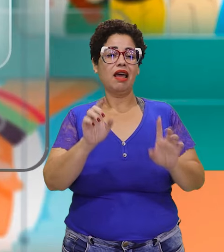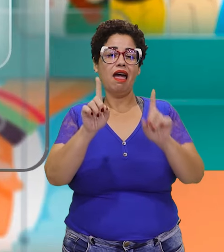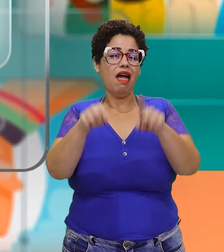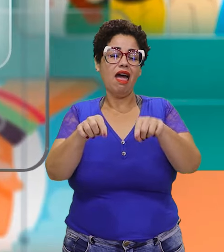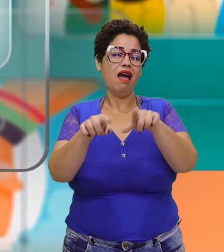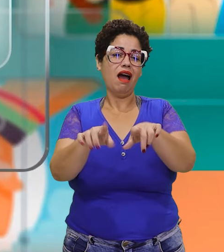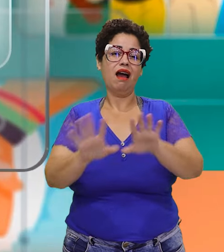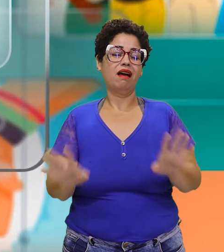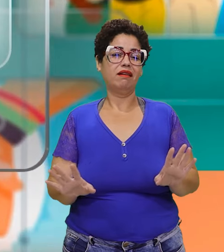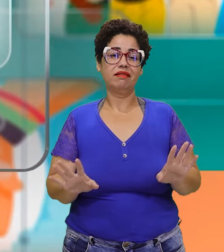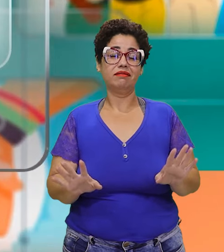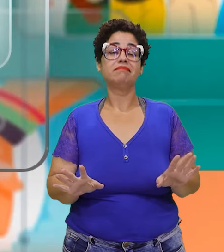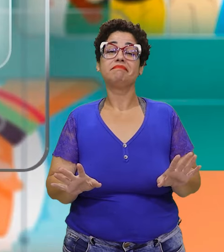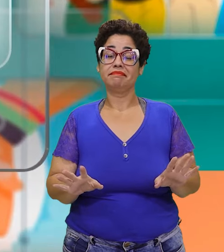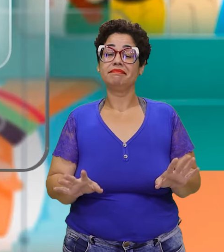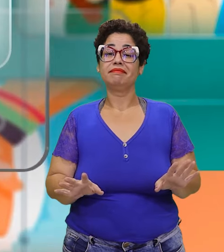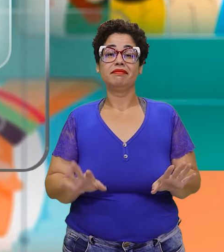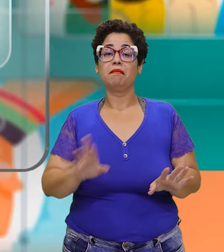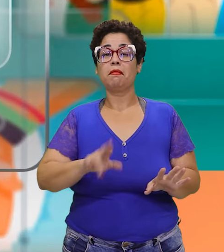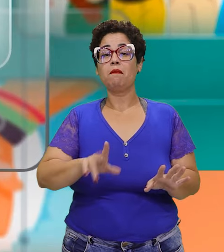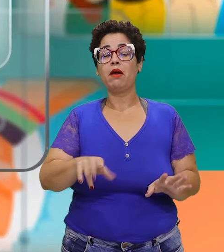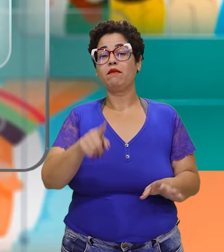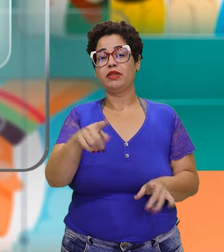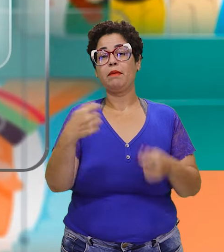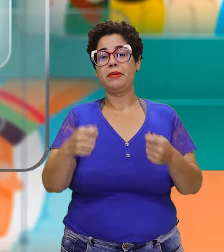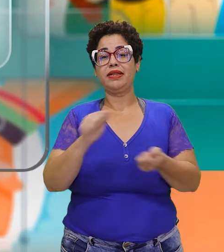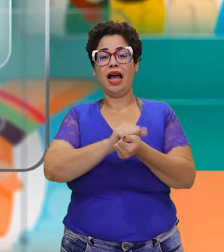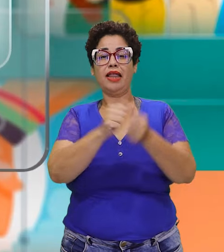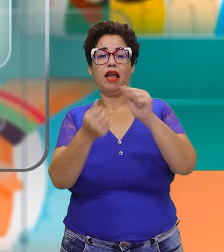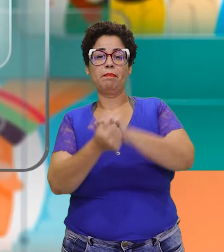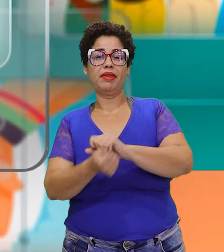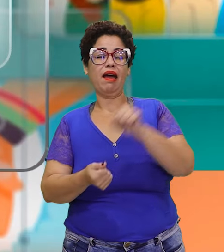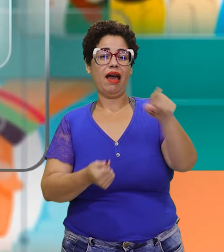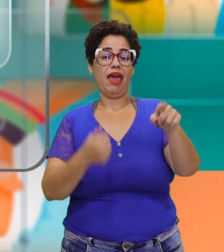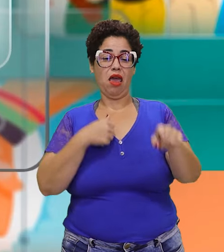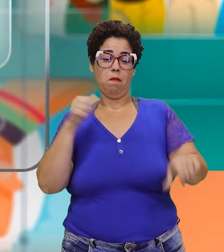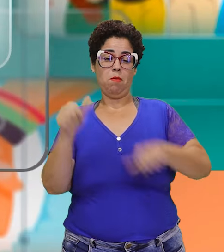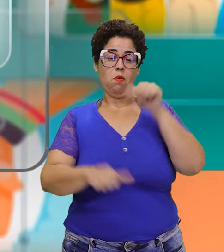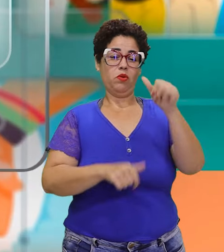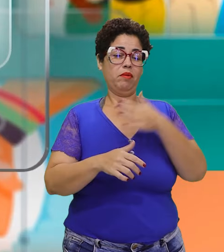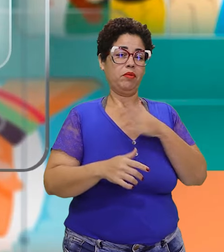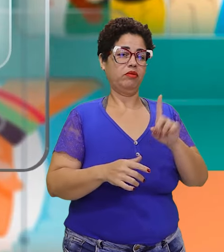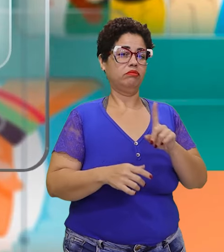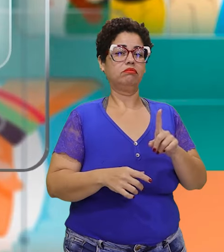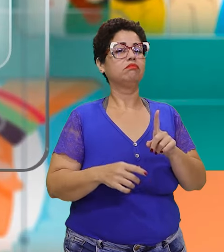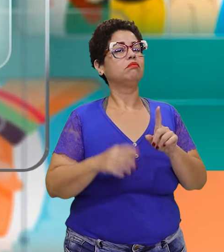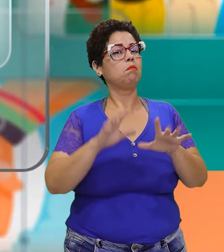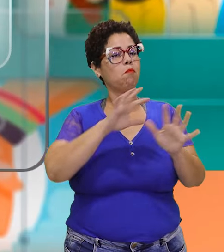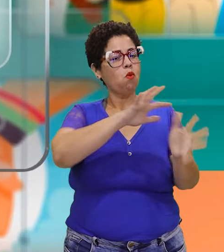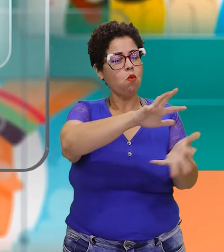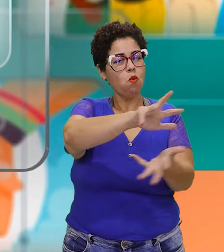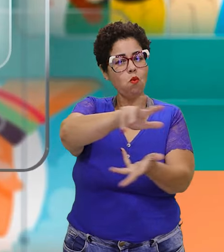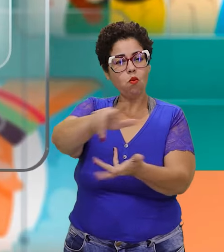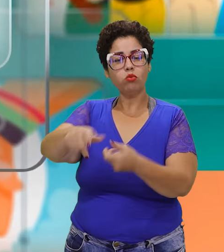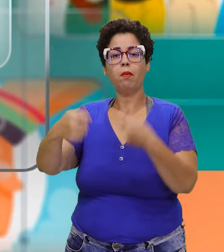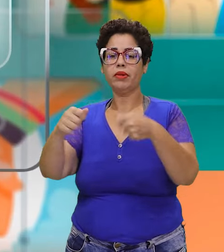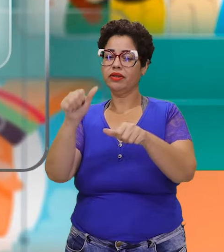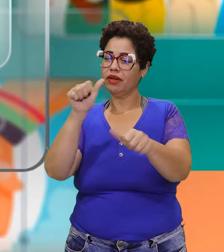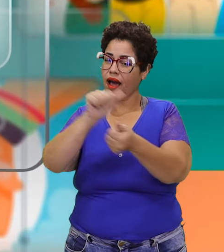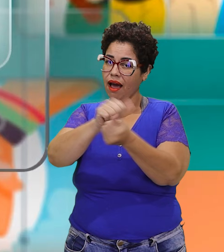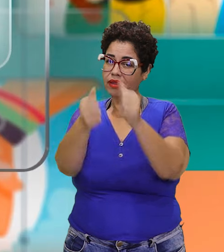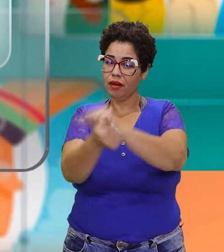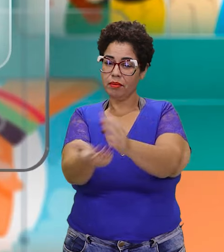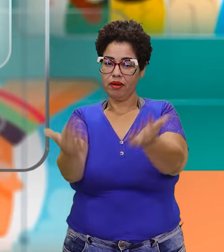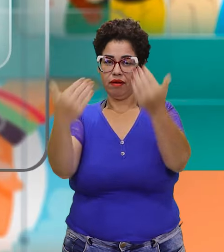é isso que você se torna. E aí não é que você tem que se adaptar ao mundo. O mundo precisa,